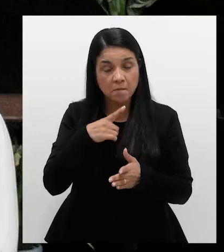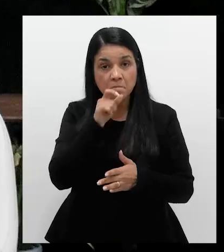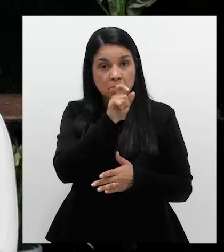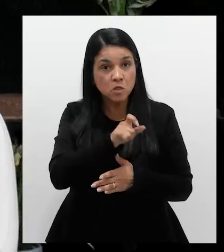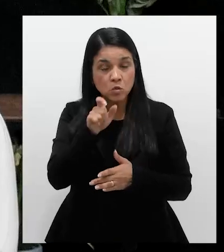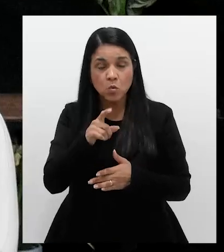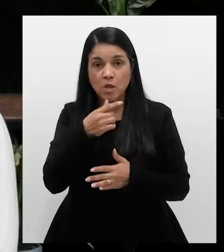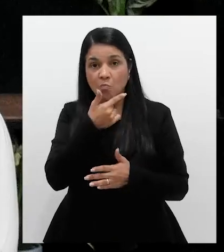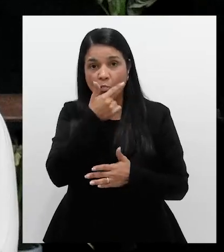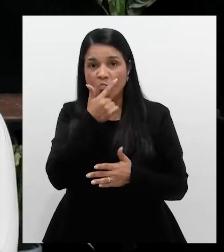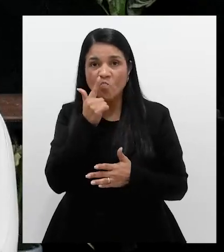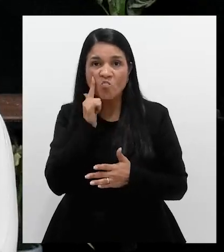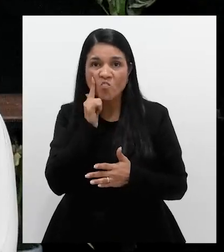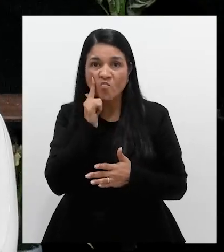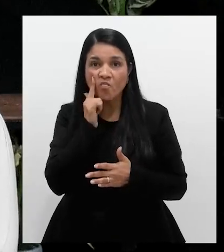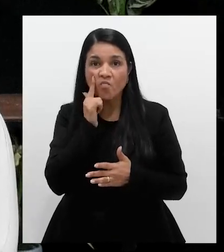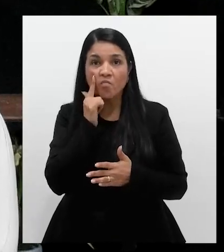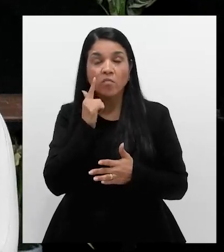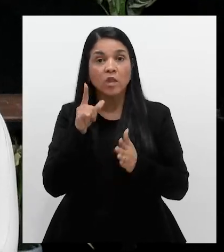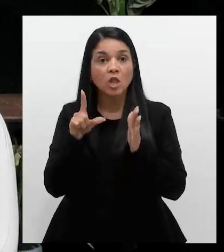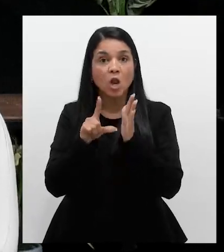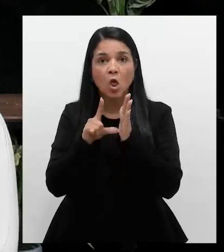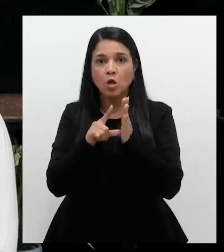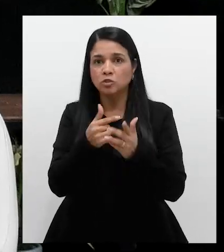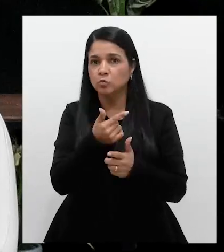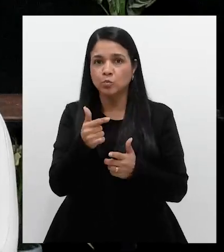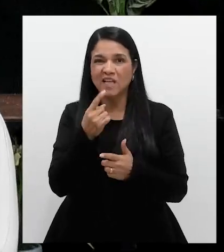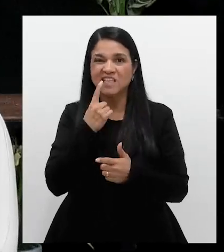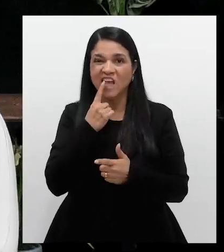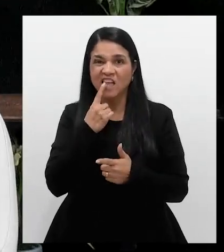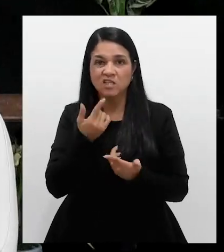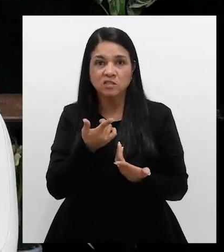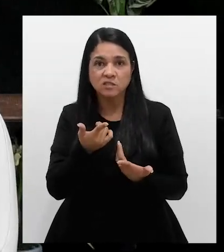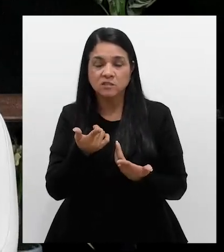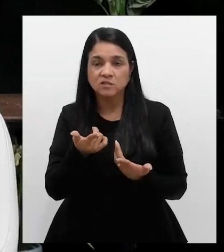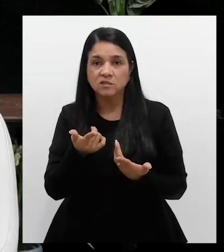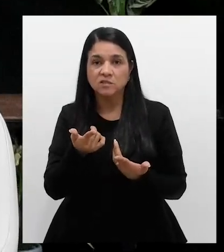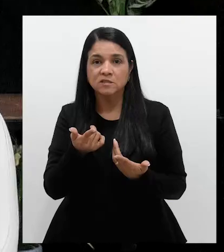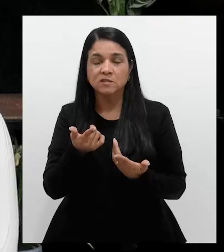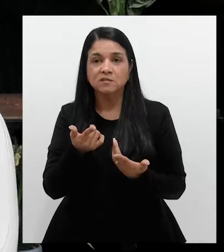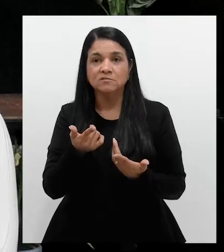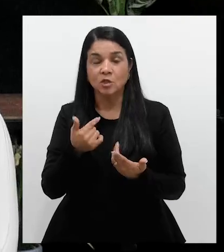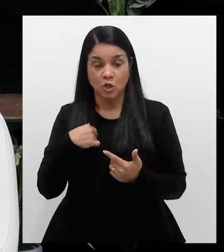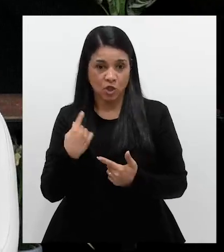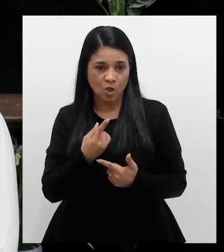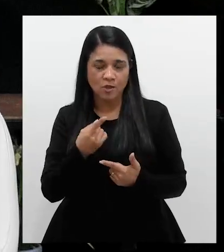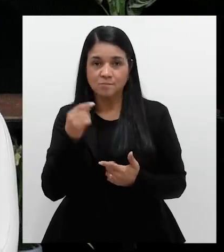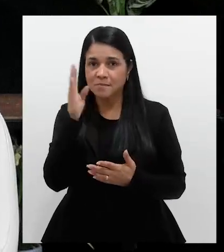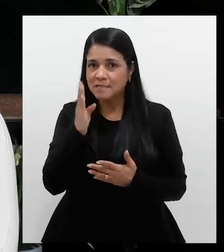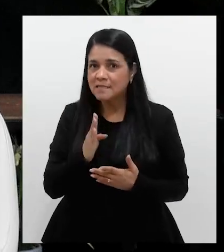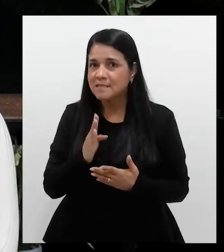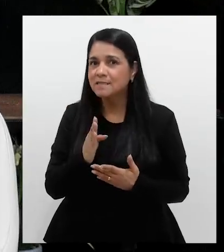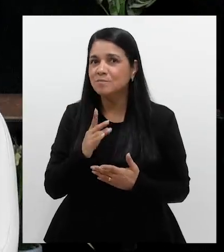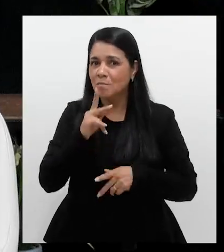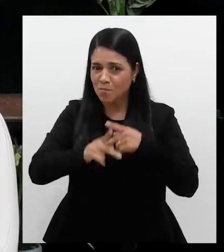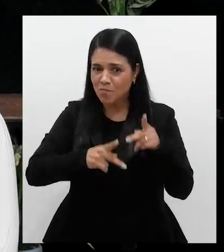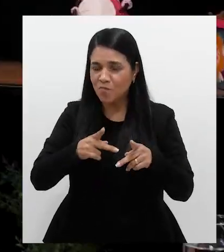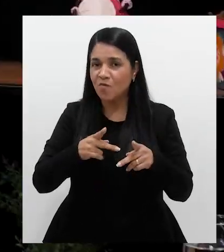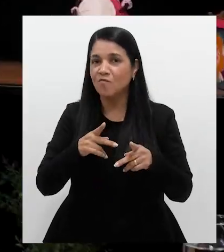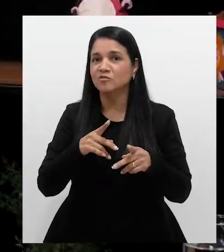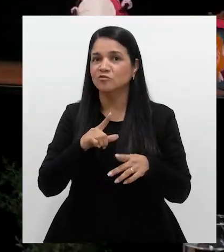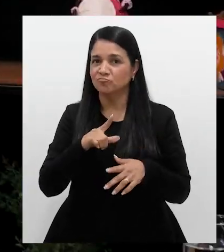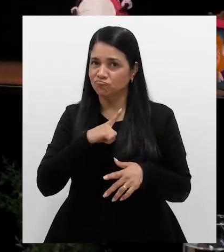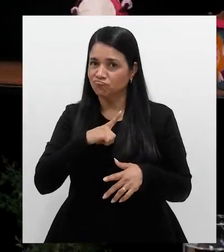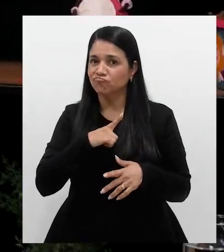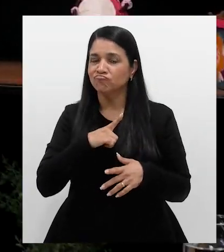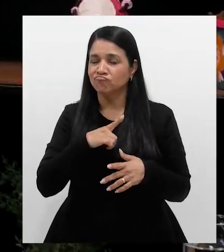gente trabalhando sem dente em loja e tal. A gente pode-se dizer que é privilegiado, né? Essa pergunta também